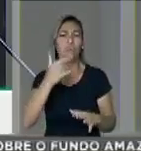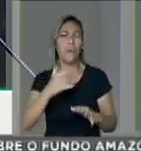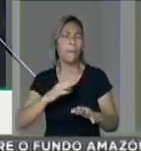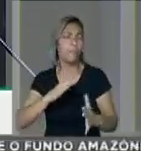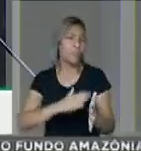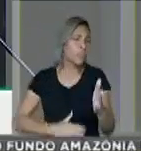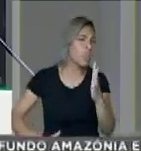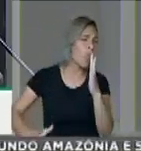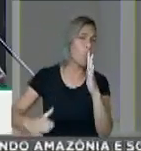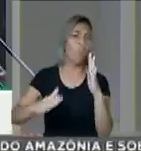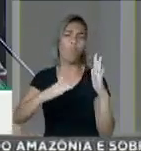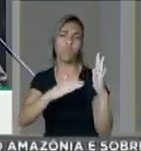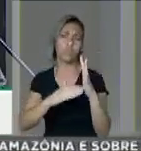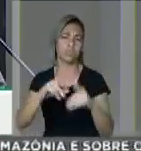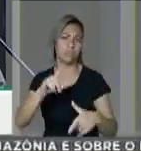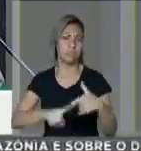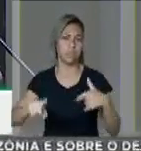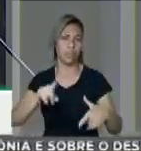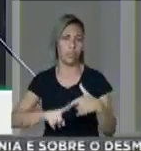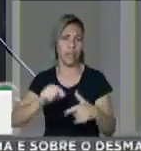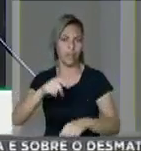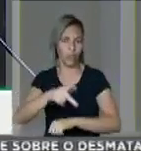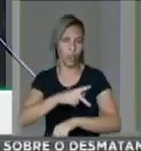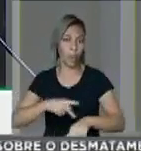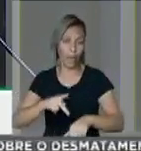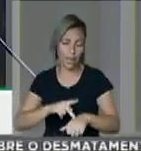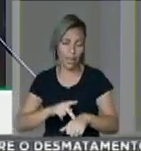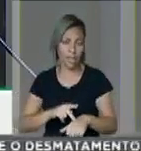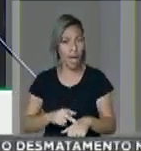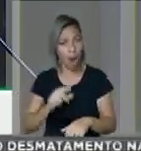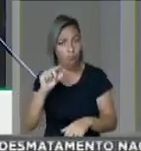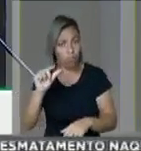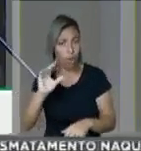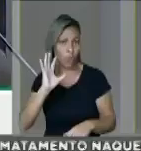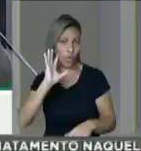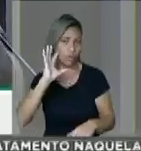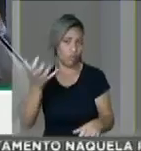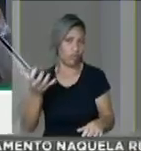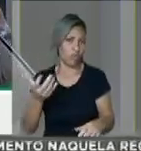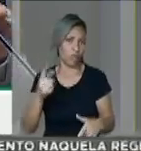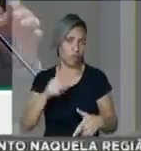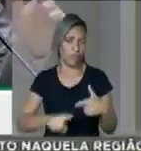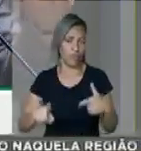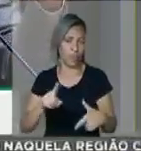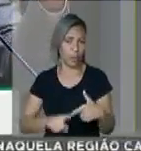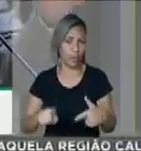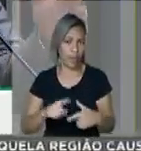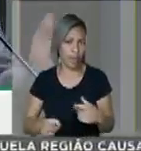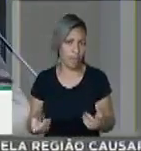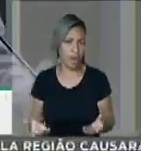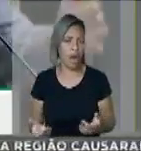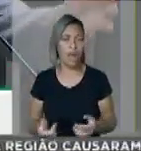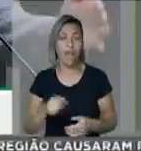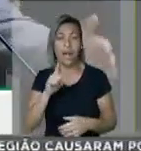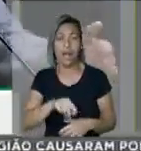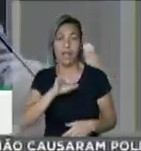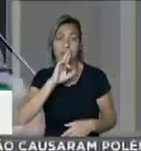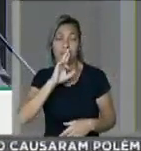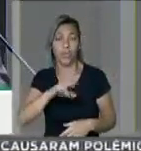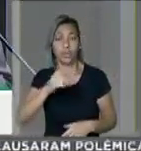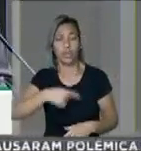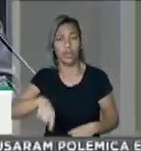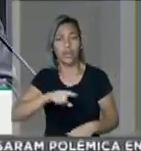os problemas do país. Ela é parte da solução. Ela é parte da resposta que